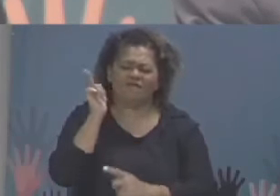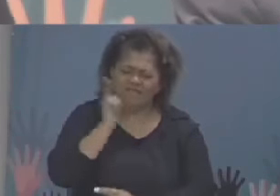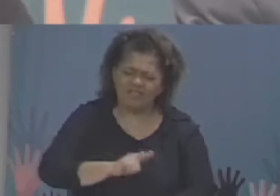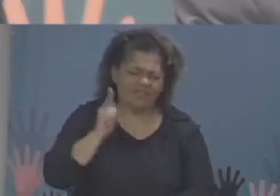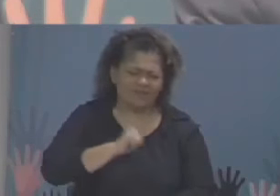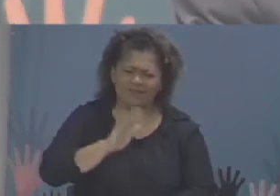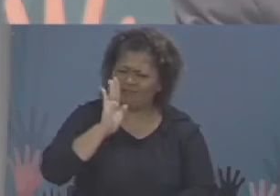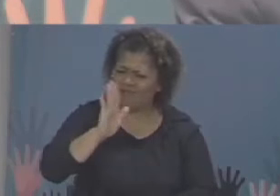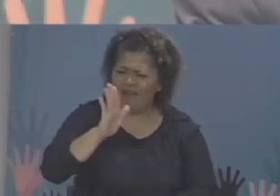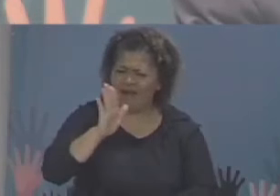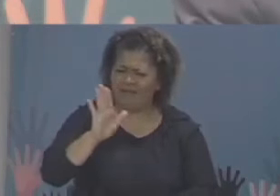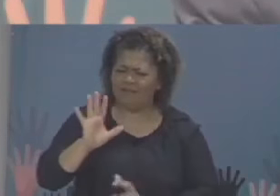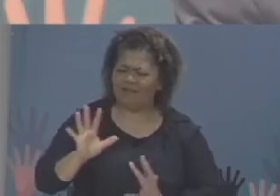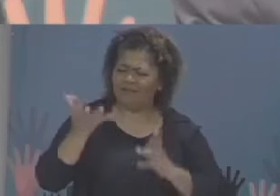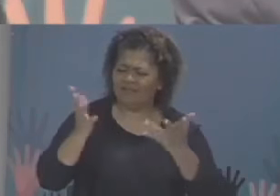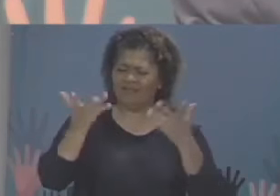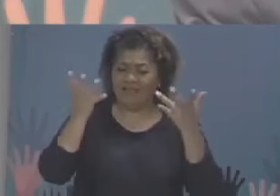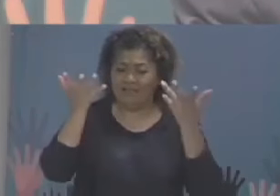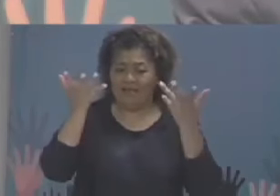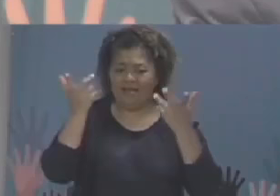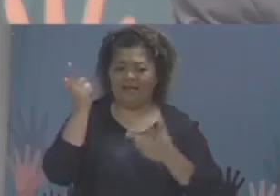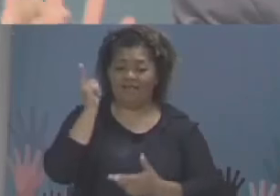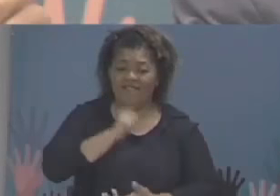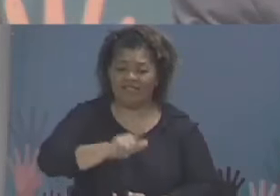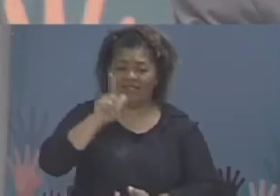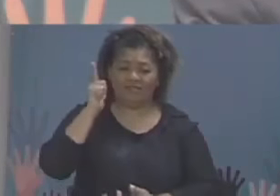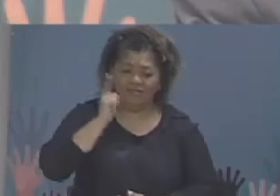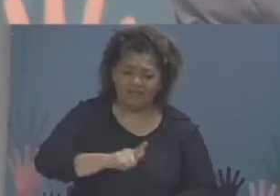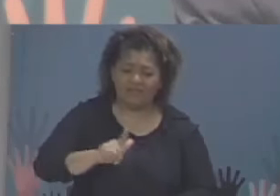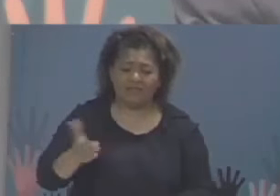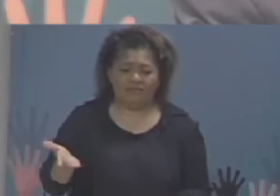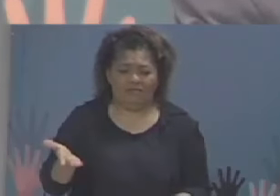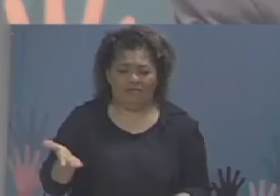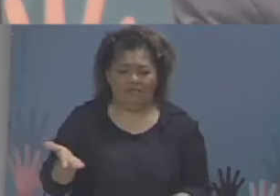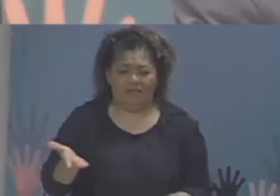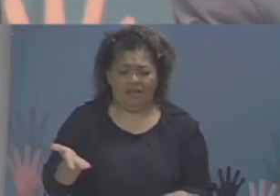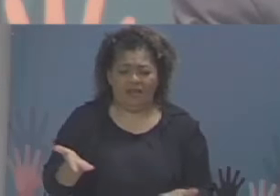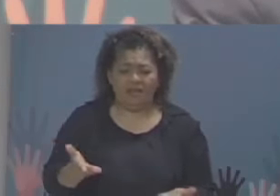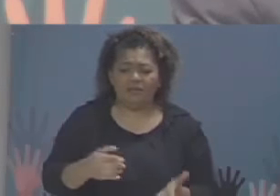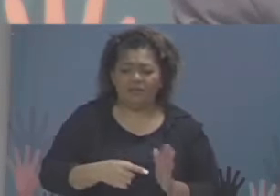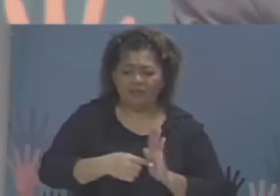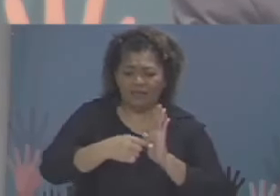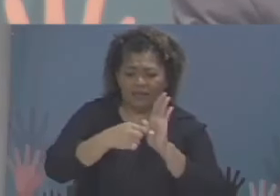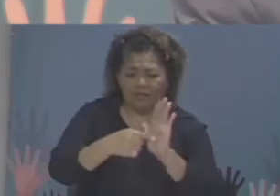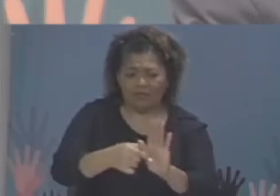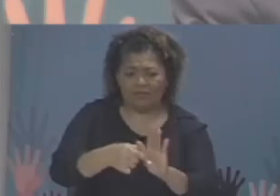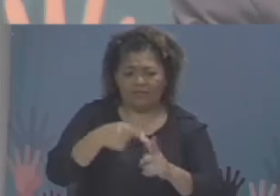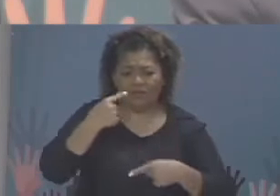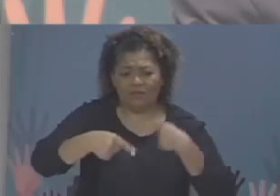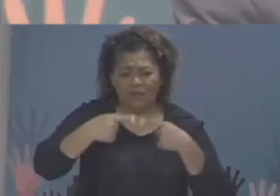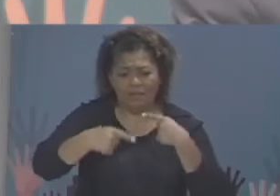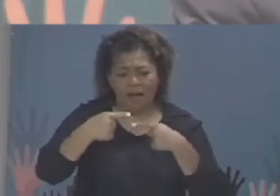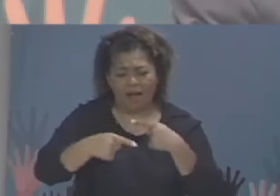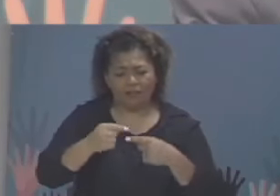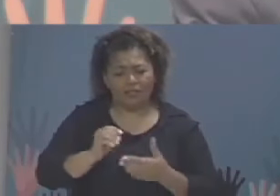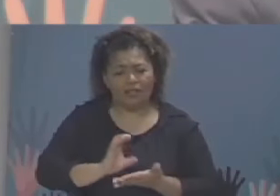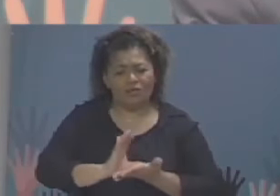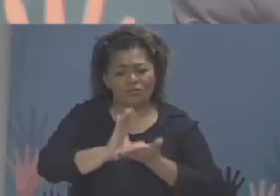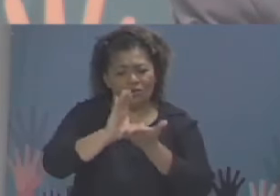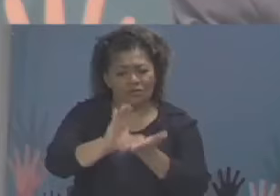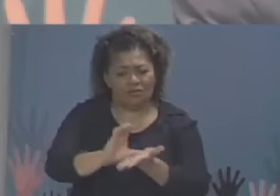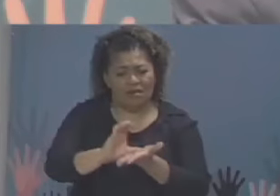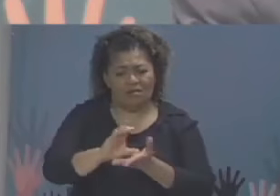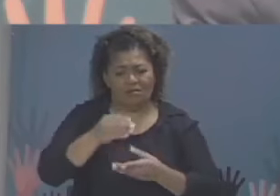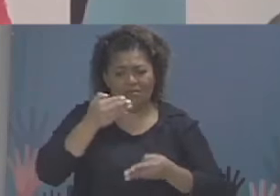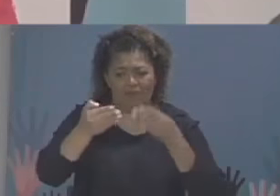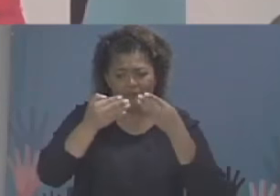podermos trazer esse tema para dentro do debate e para o centro do debate dos conselhos de psicologia. Isso, para nós, já é uma